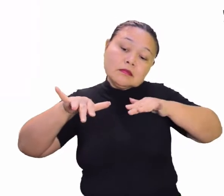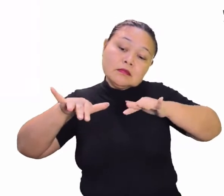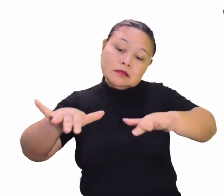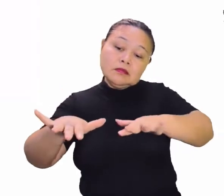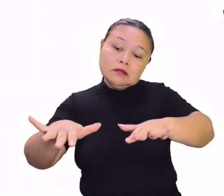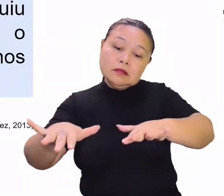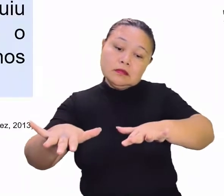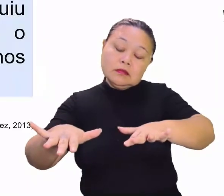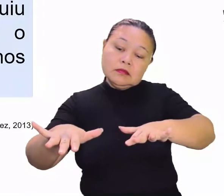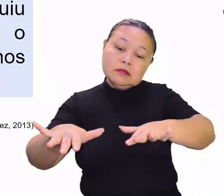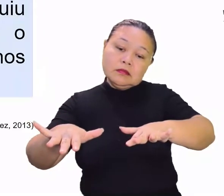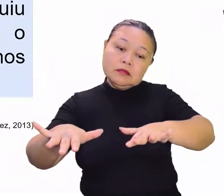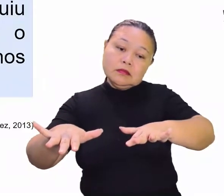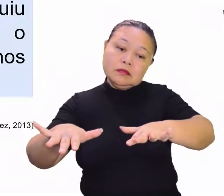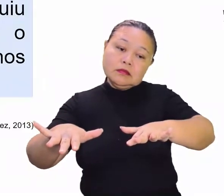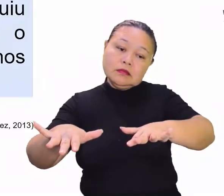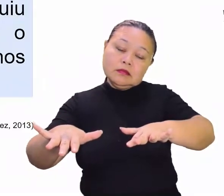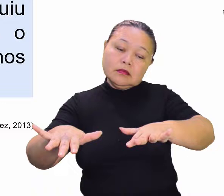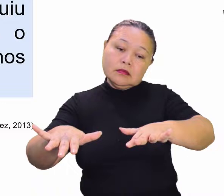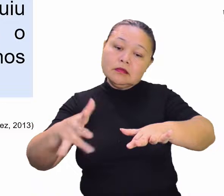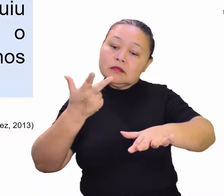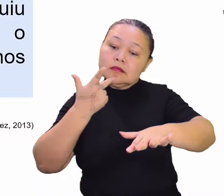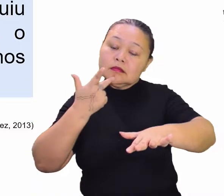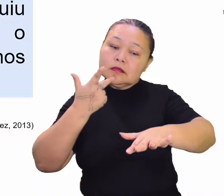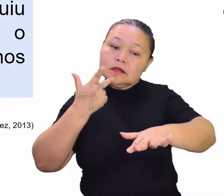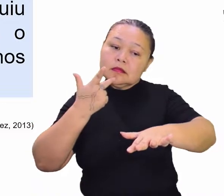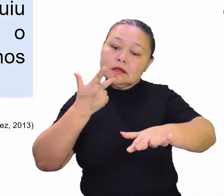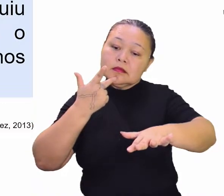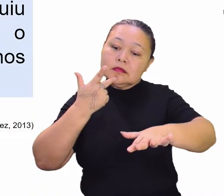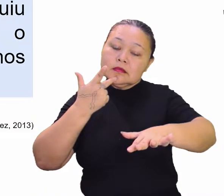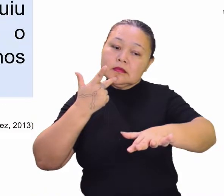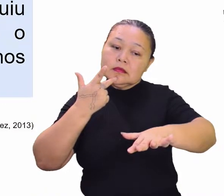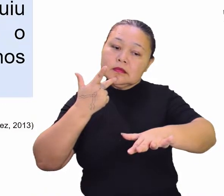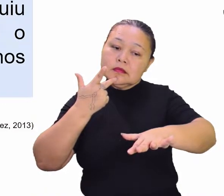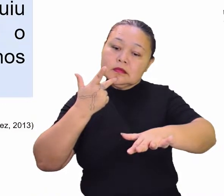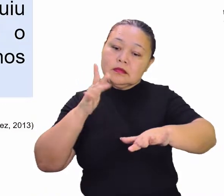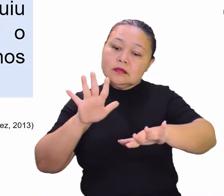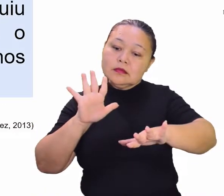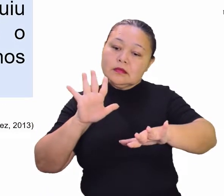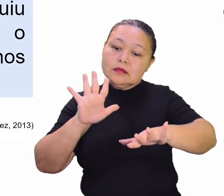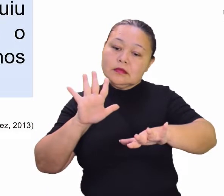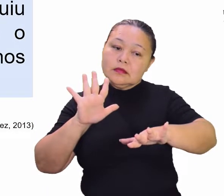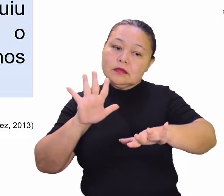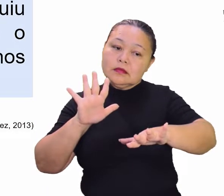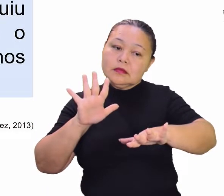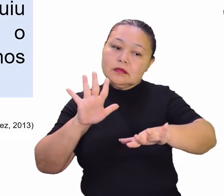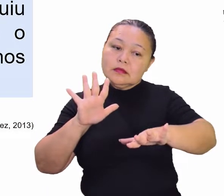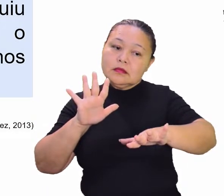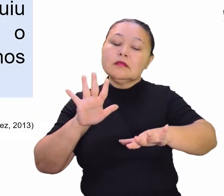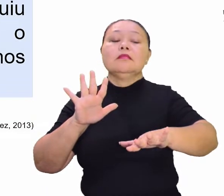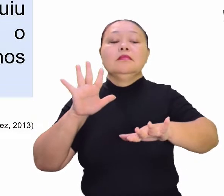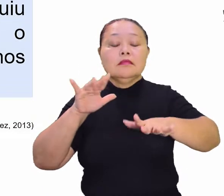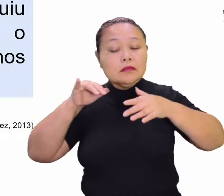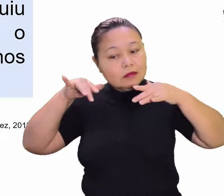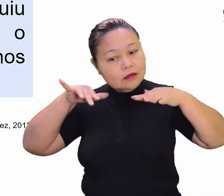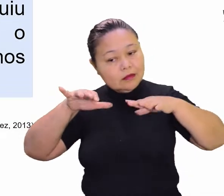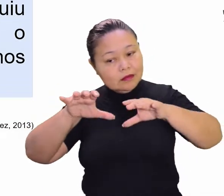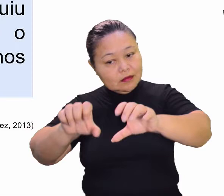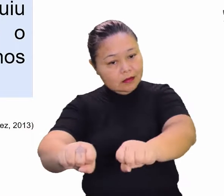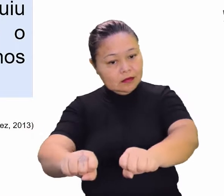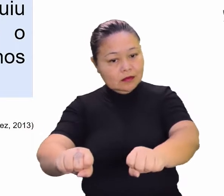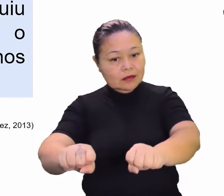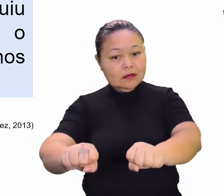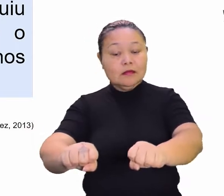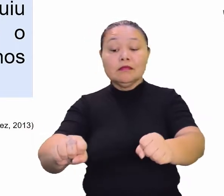expansão, colonialismo este que nós falamos. Vamos lá, começar a rabiscar. Colonialismo ligado